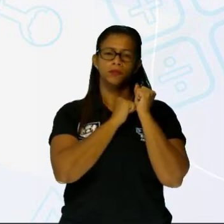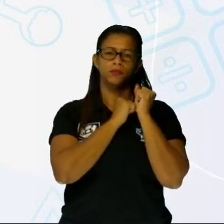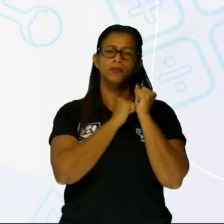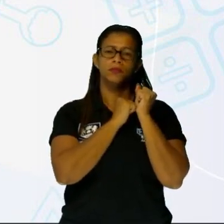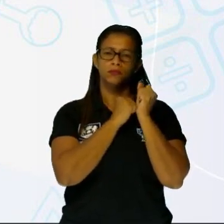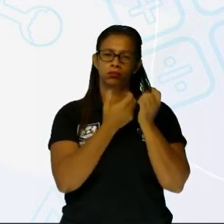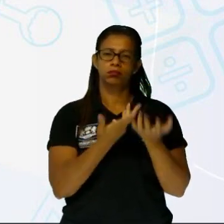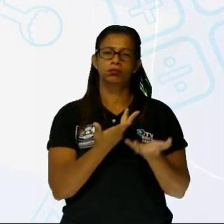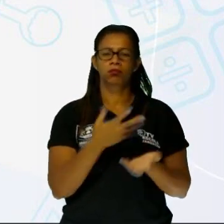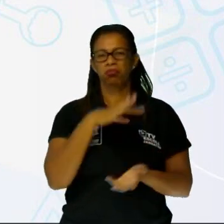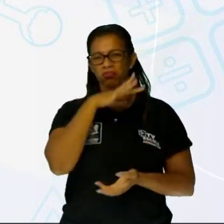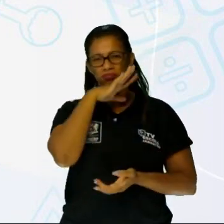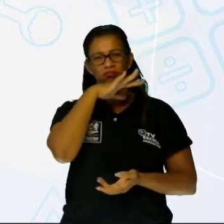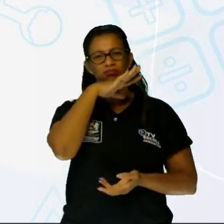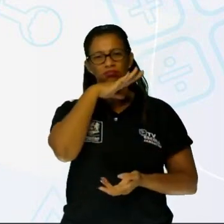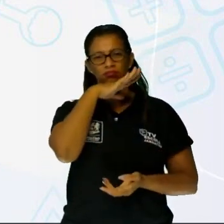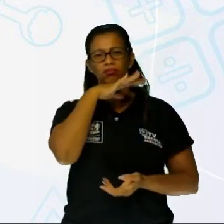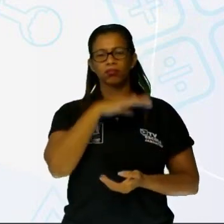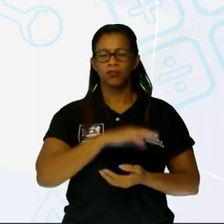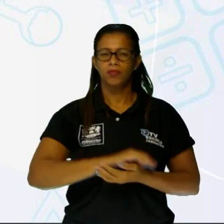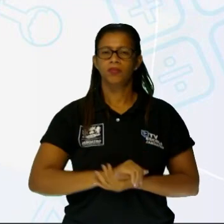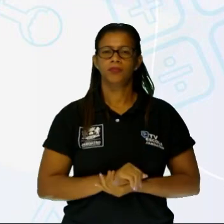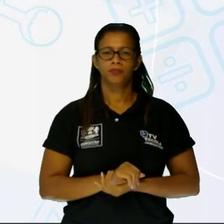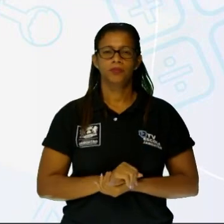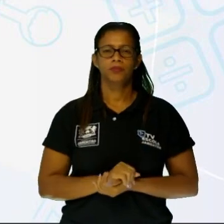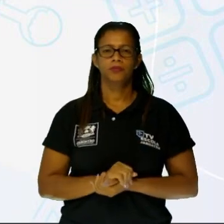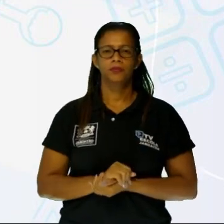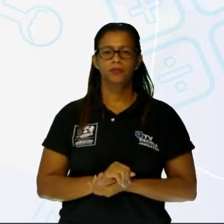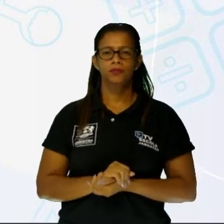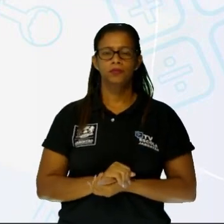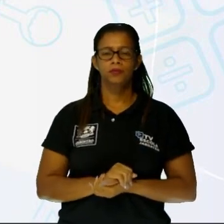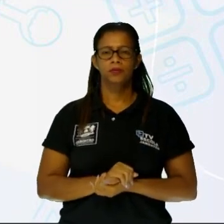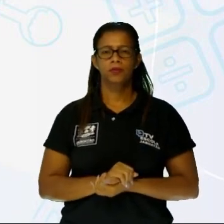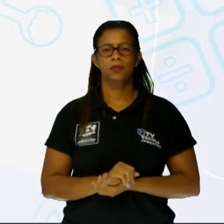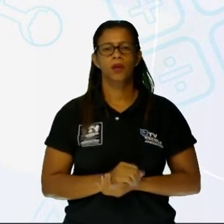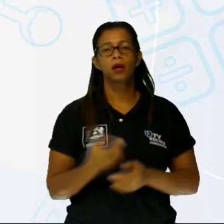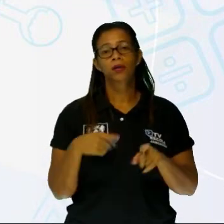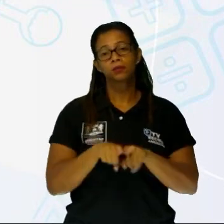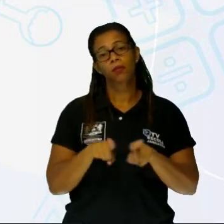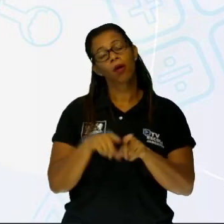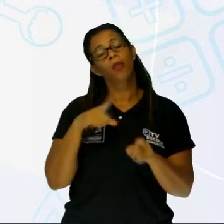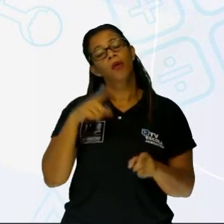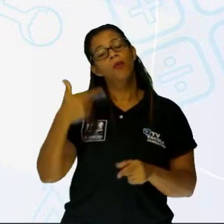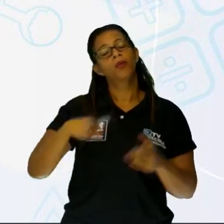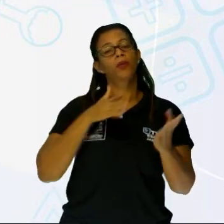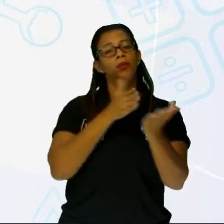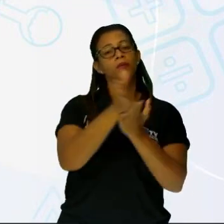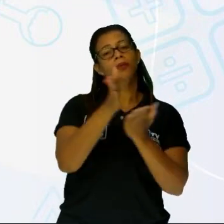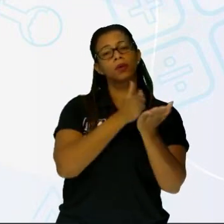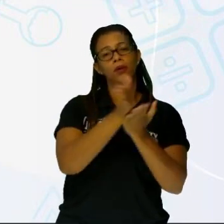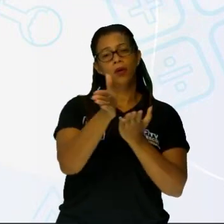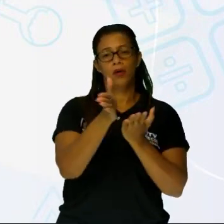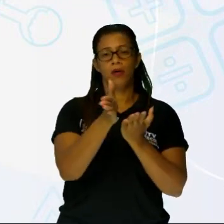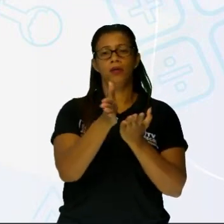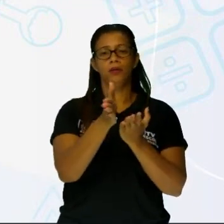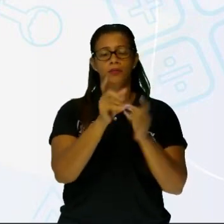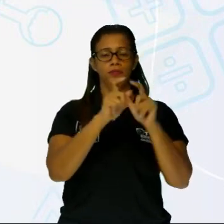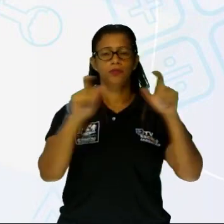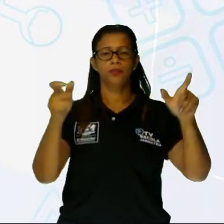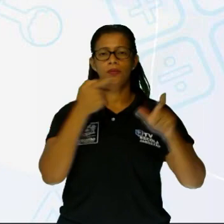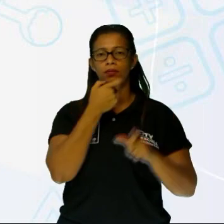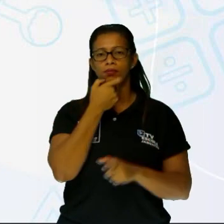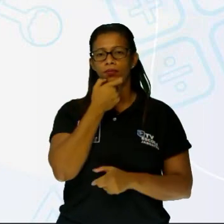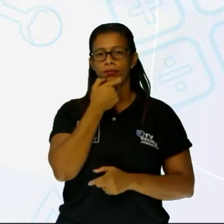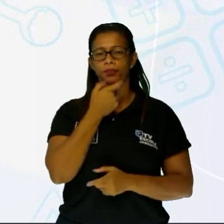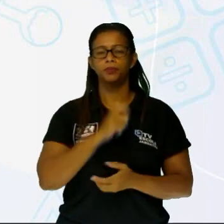né, gente? Tá dormindo no trabalho, certo? E eu também teria uma outra possibilidade aí, ó. He shouldn't be